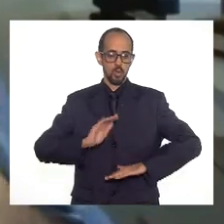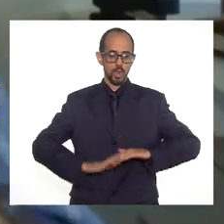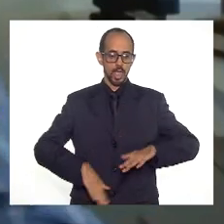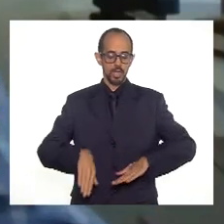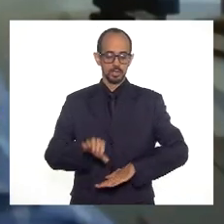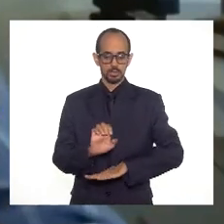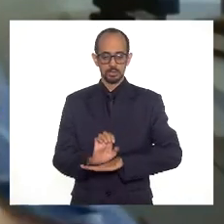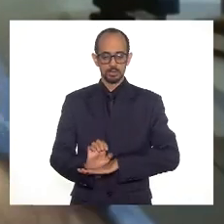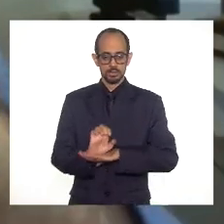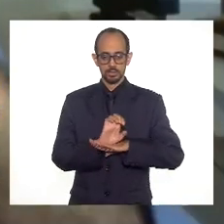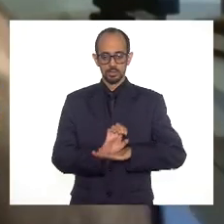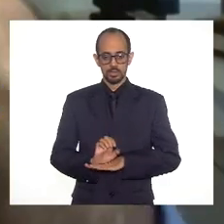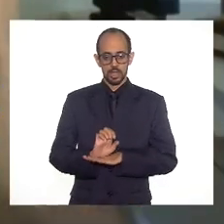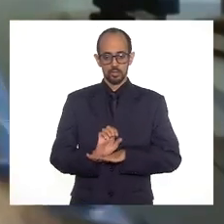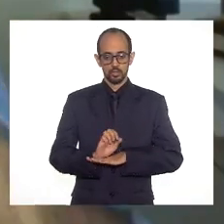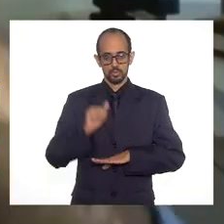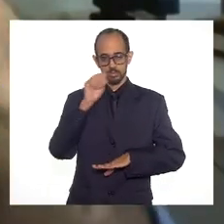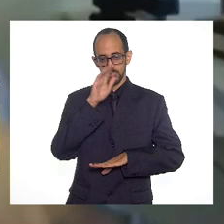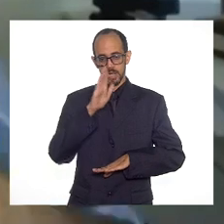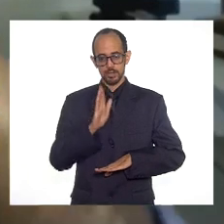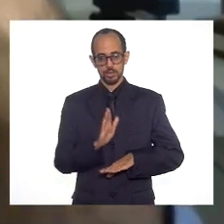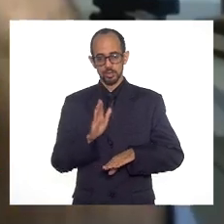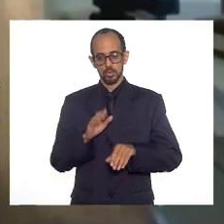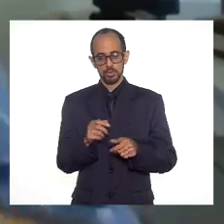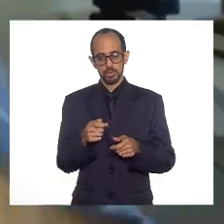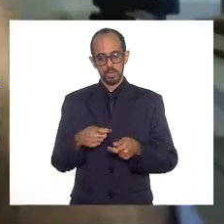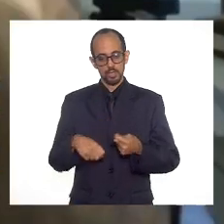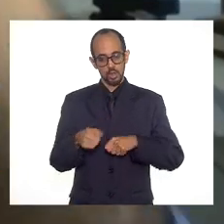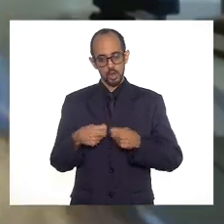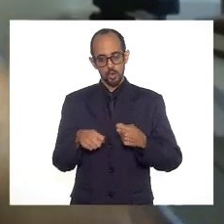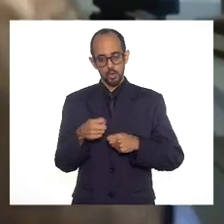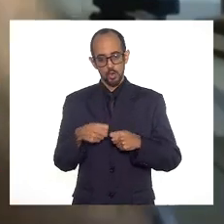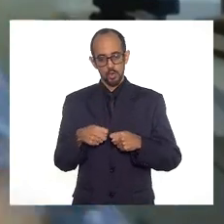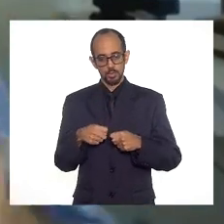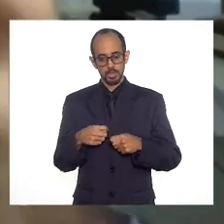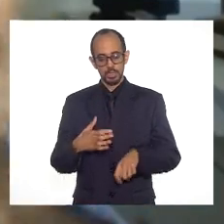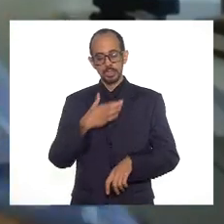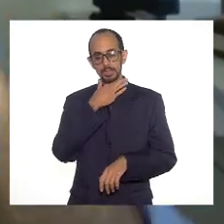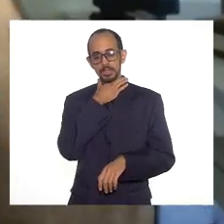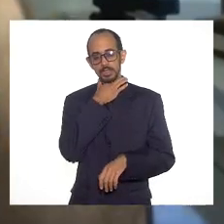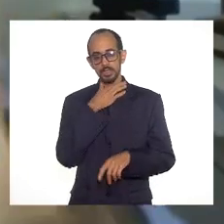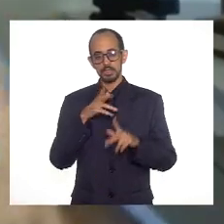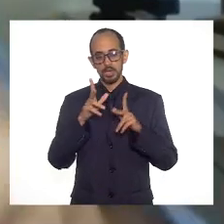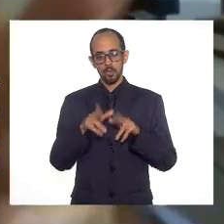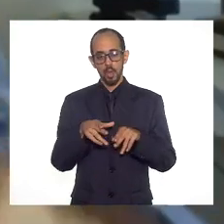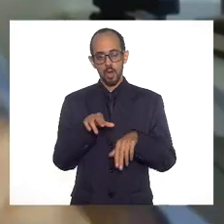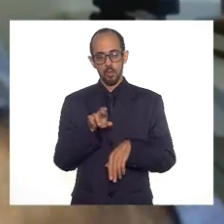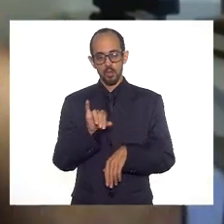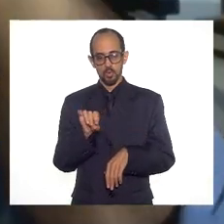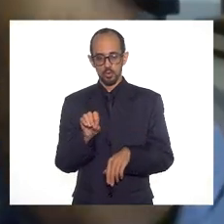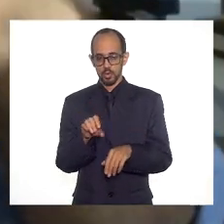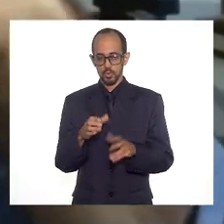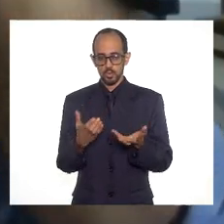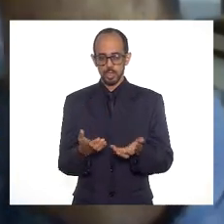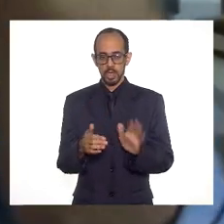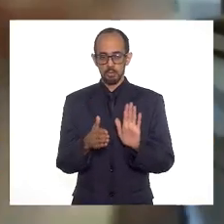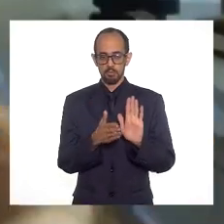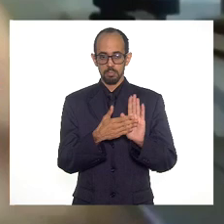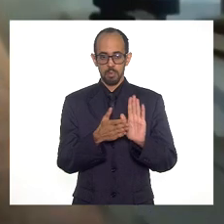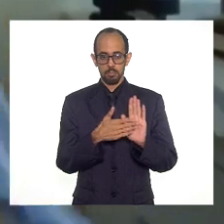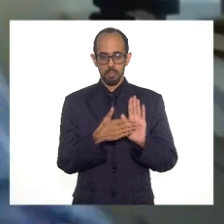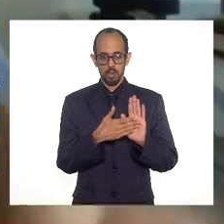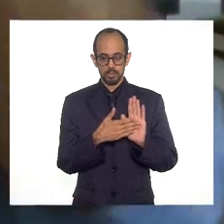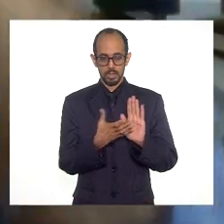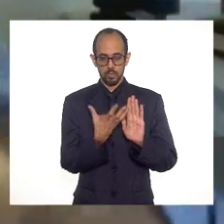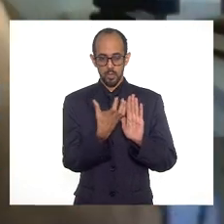federação que esteja em condições econômicas, financeiras, em crise fiscal e queiram propor uma adesão ao